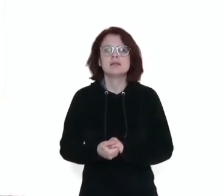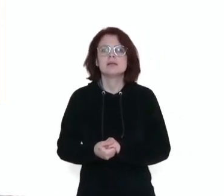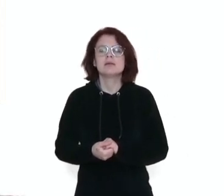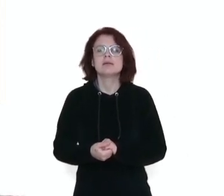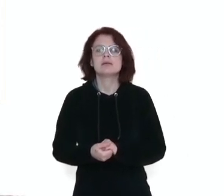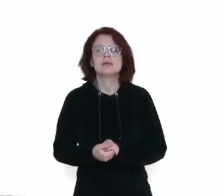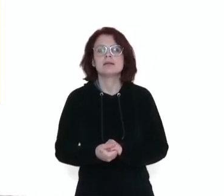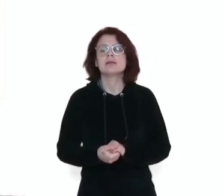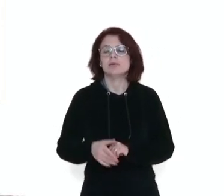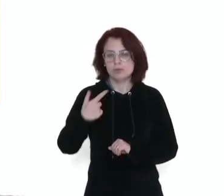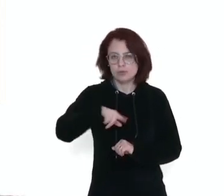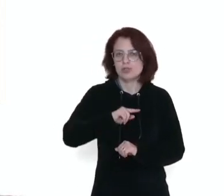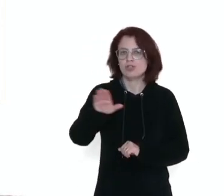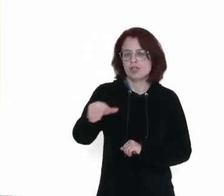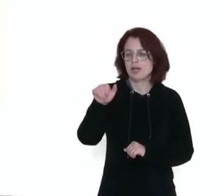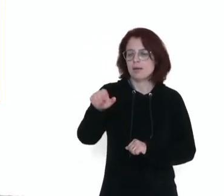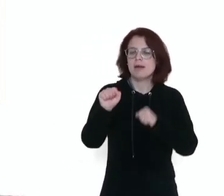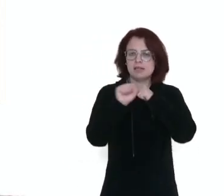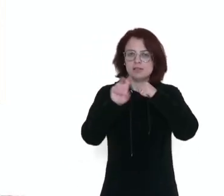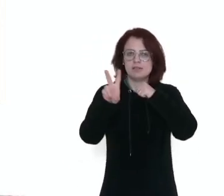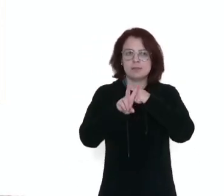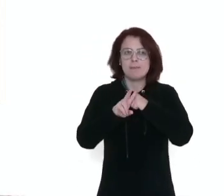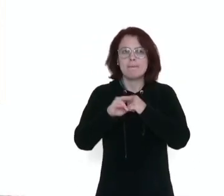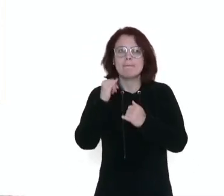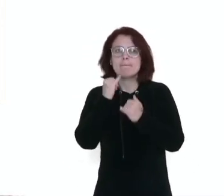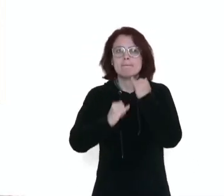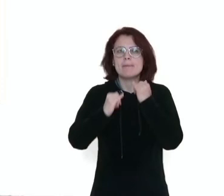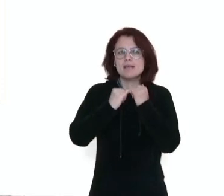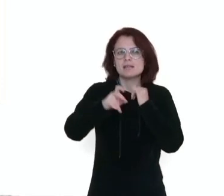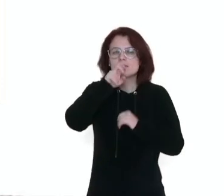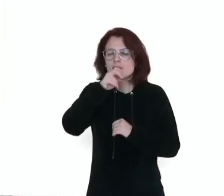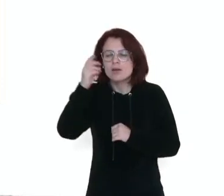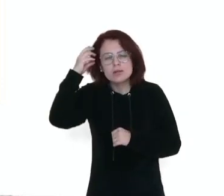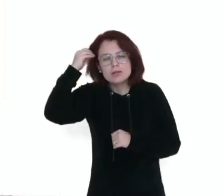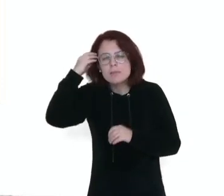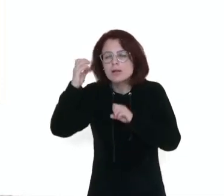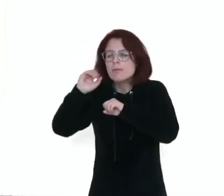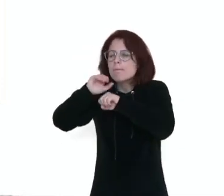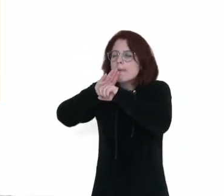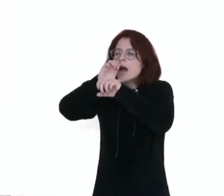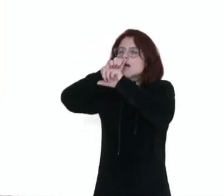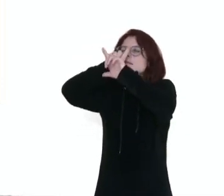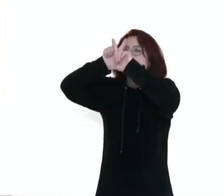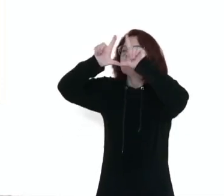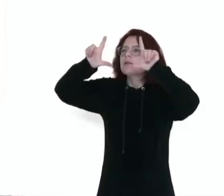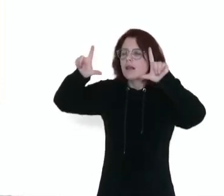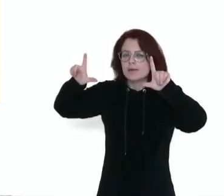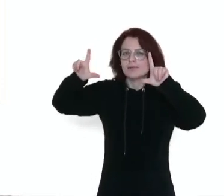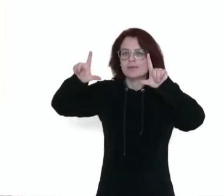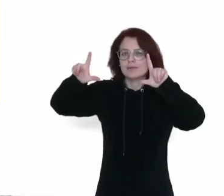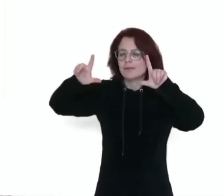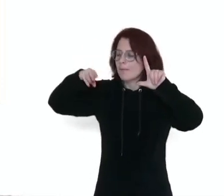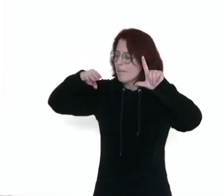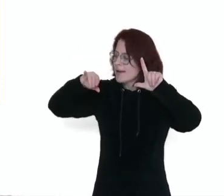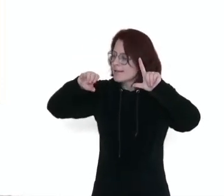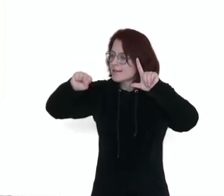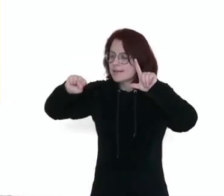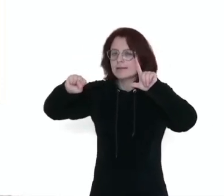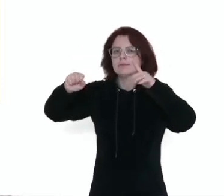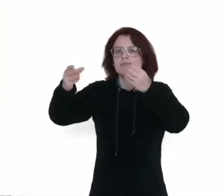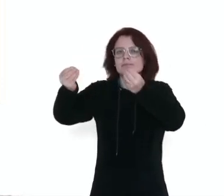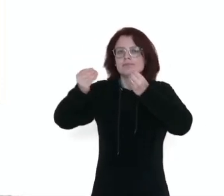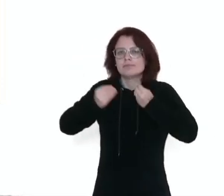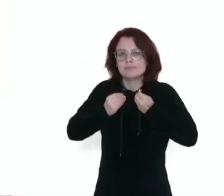é um advérbio, né? E meio dentuço tinha os cabelos mais claros, esse mais com i intensifica o